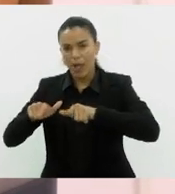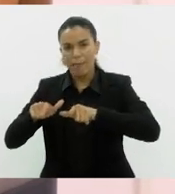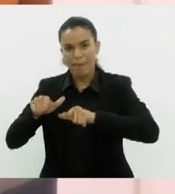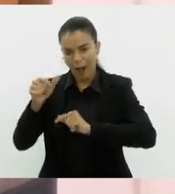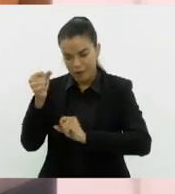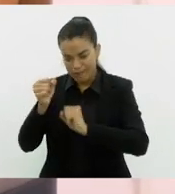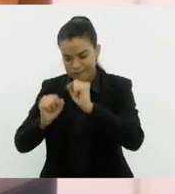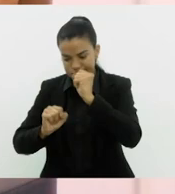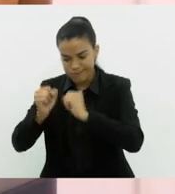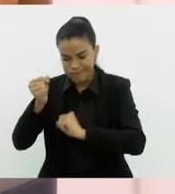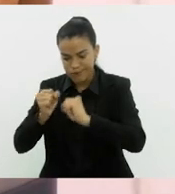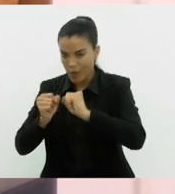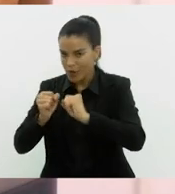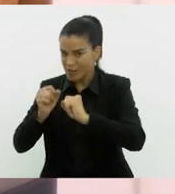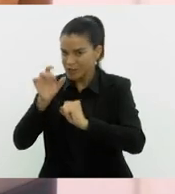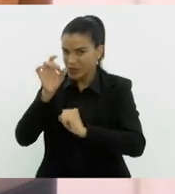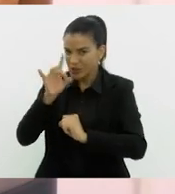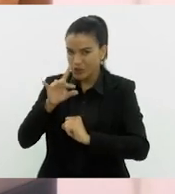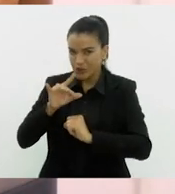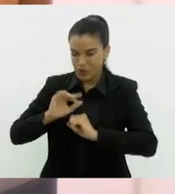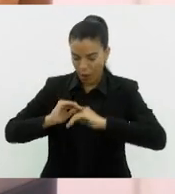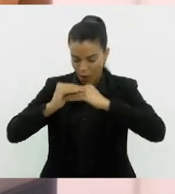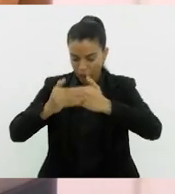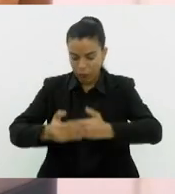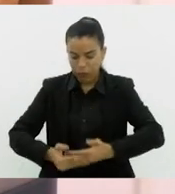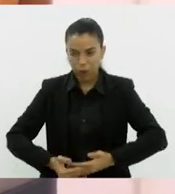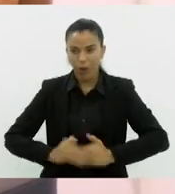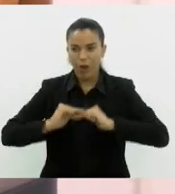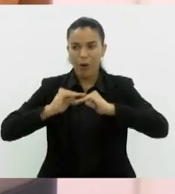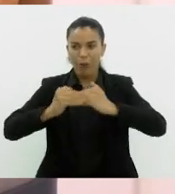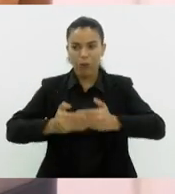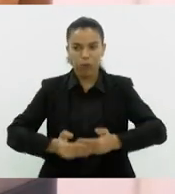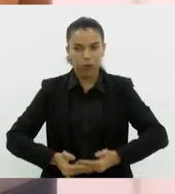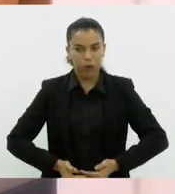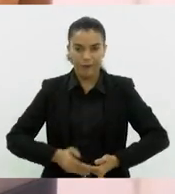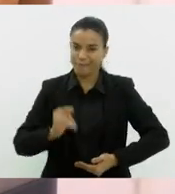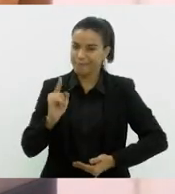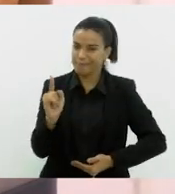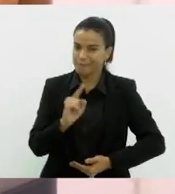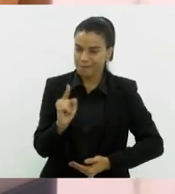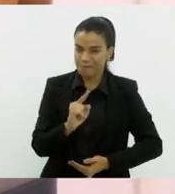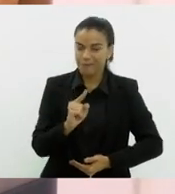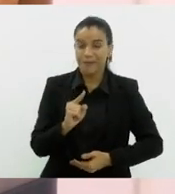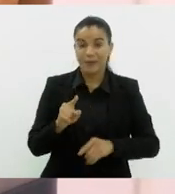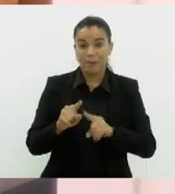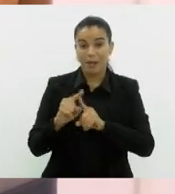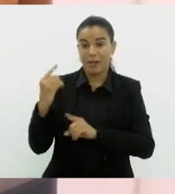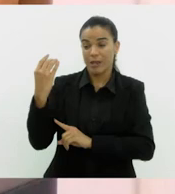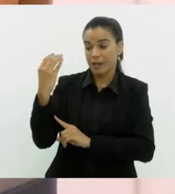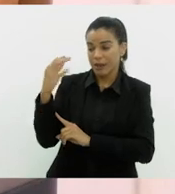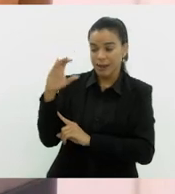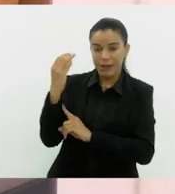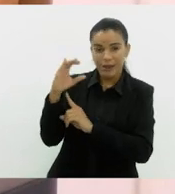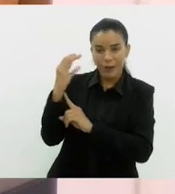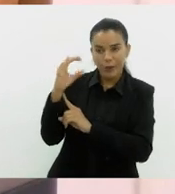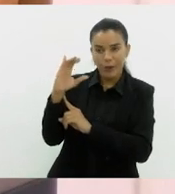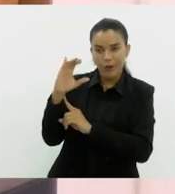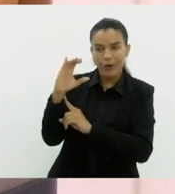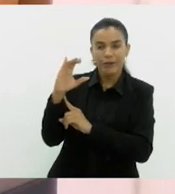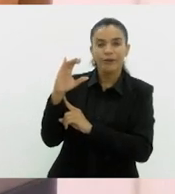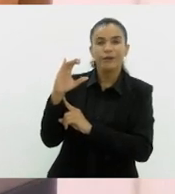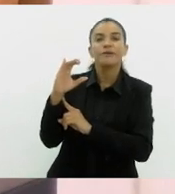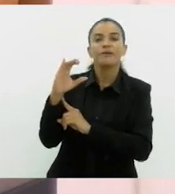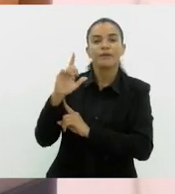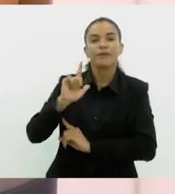é só reprodutivo. Né? E aí trazer elementos aqui de Niterói. Nós temos em